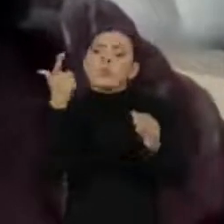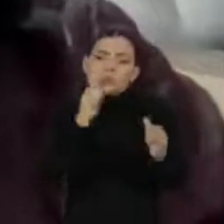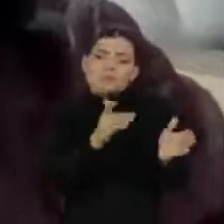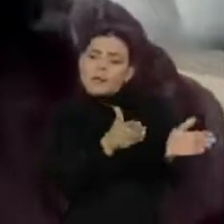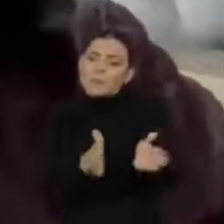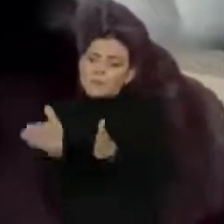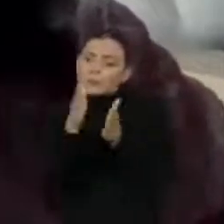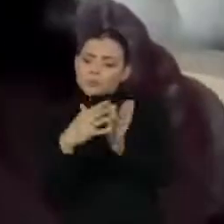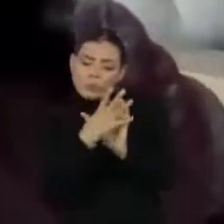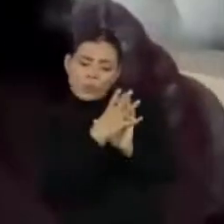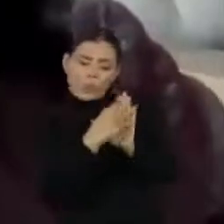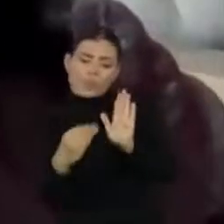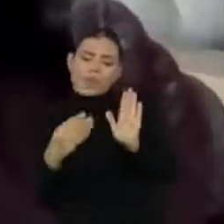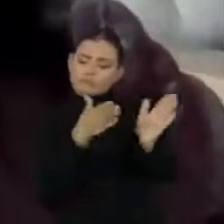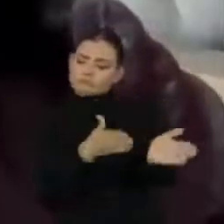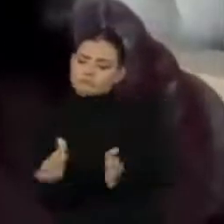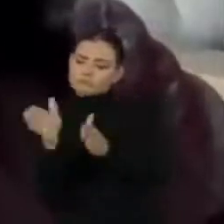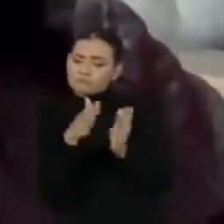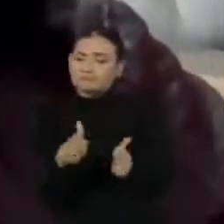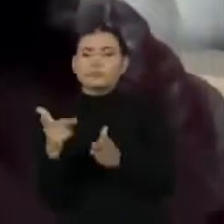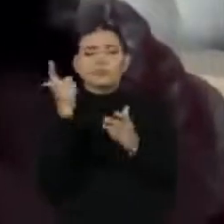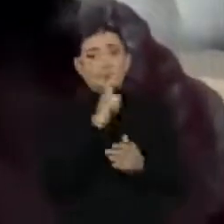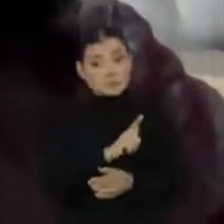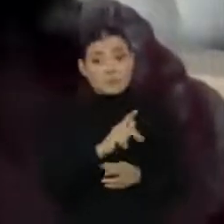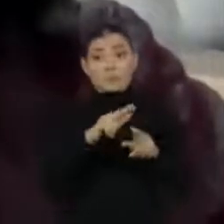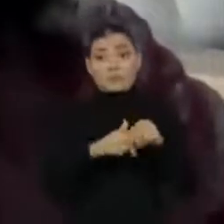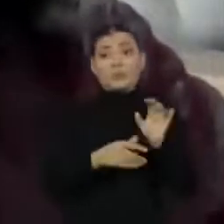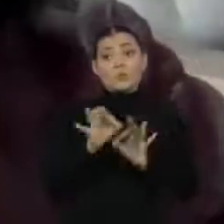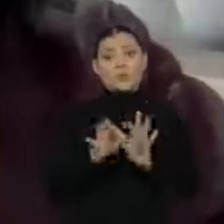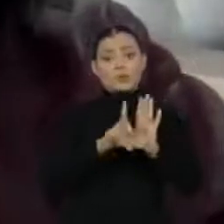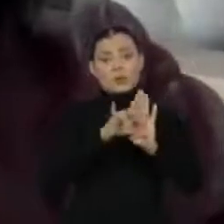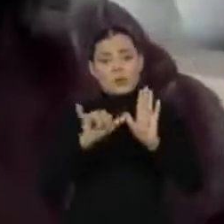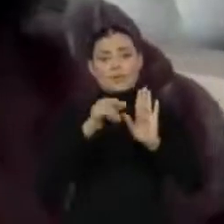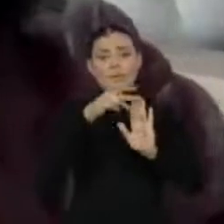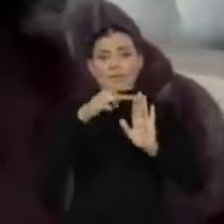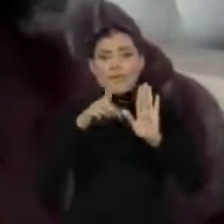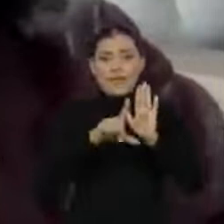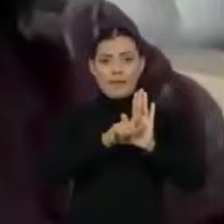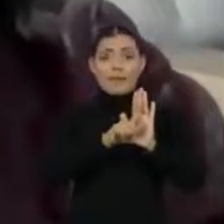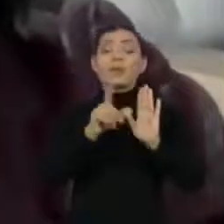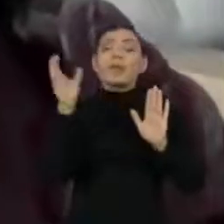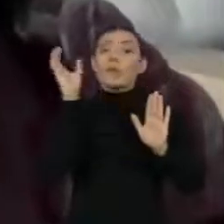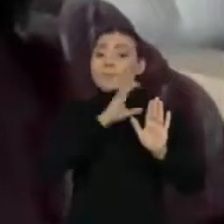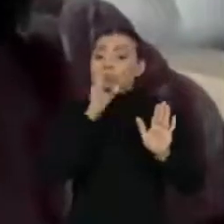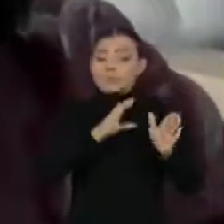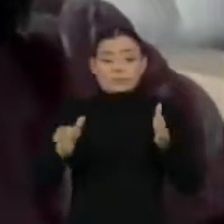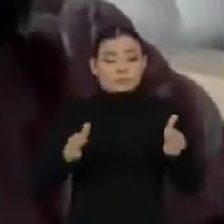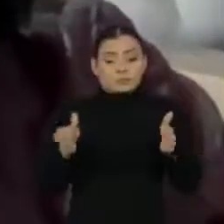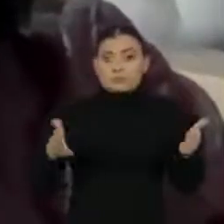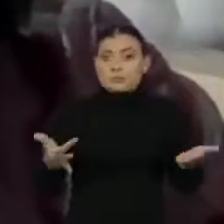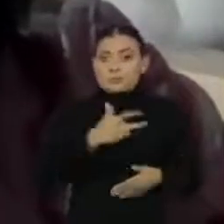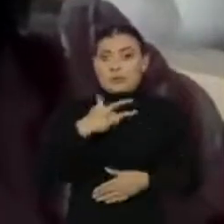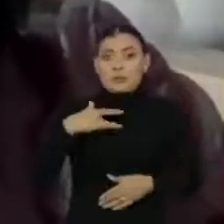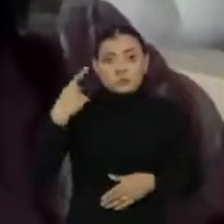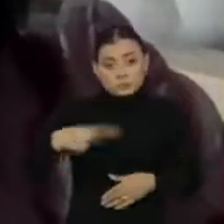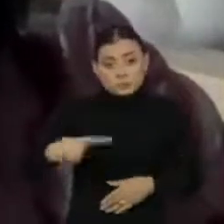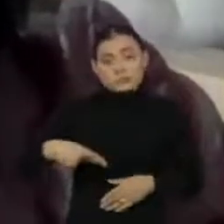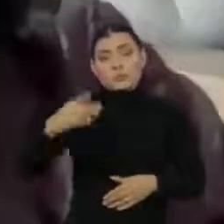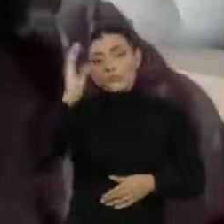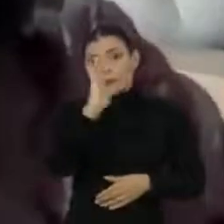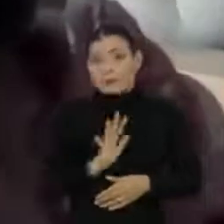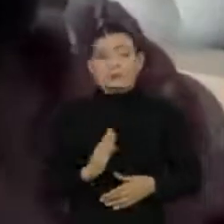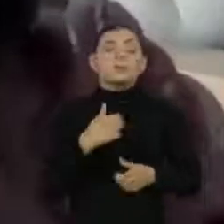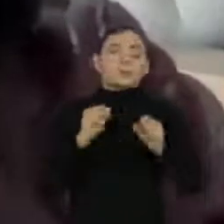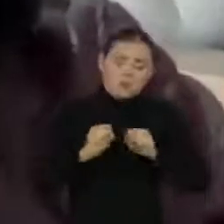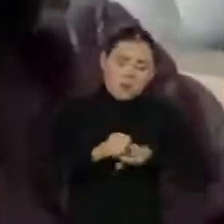Então, dentro do projeto de lei que foi aprovado numa situação de emergência, né, sanitária, de saúde, como é a que a gente está